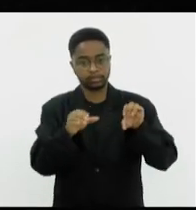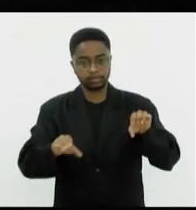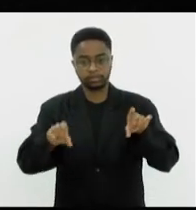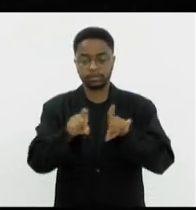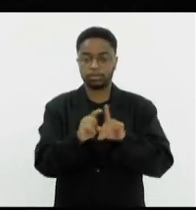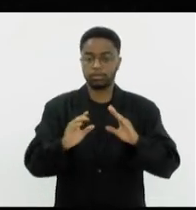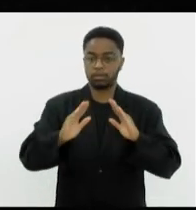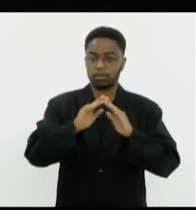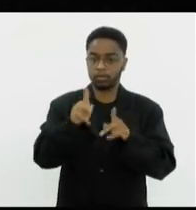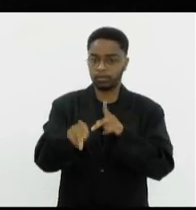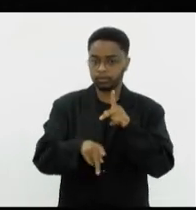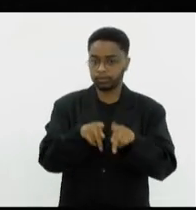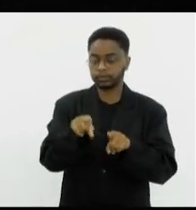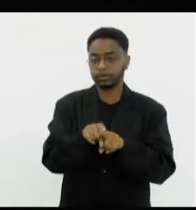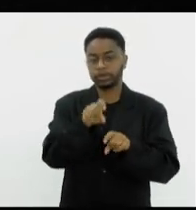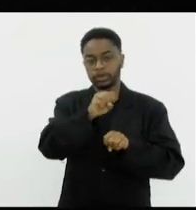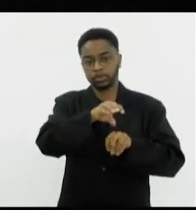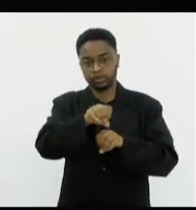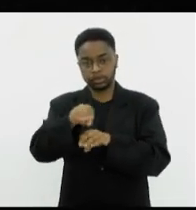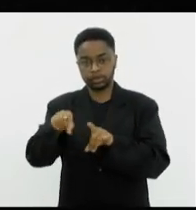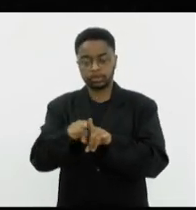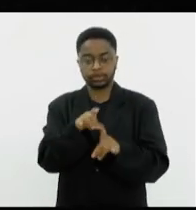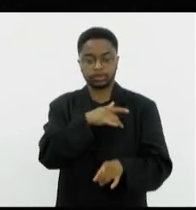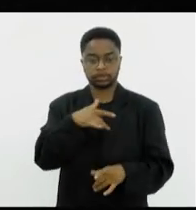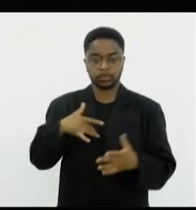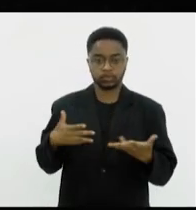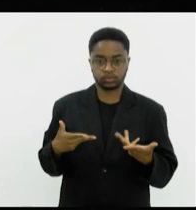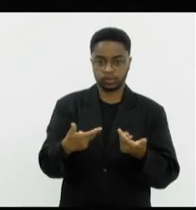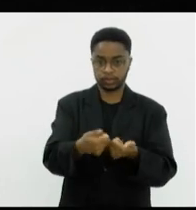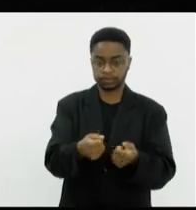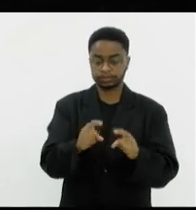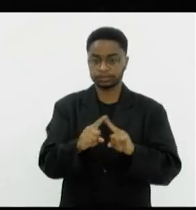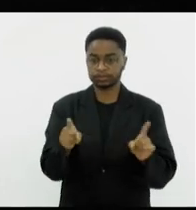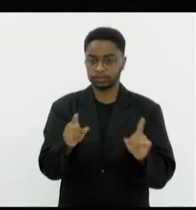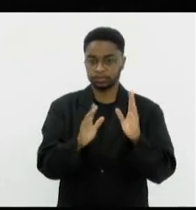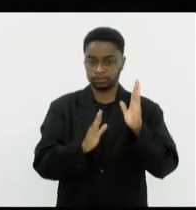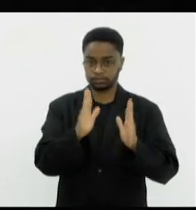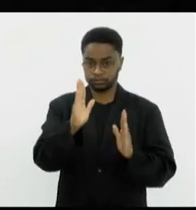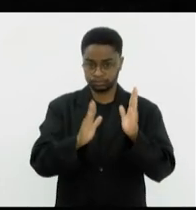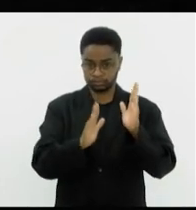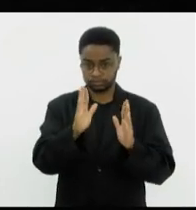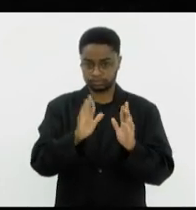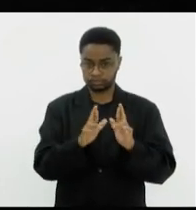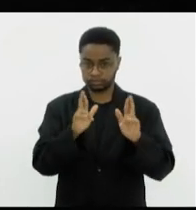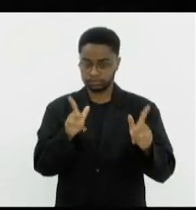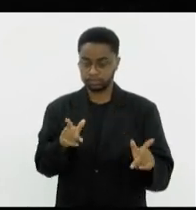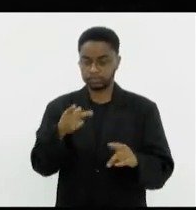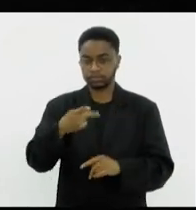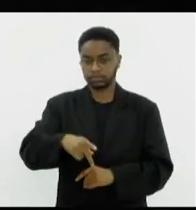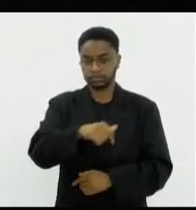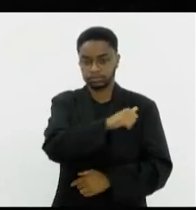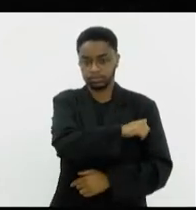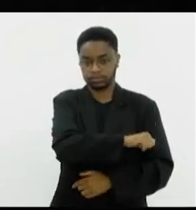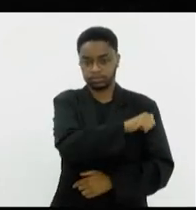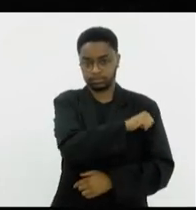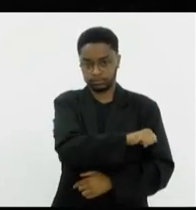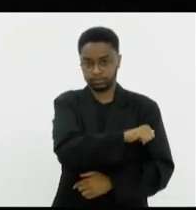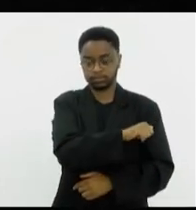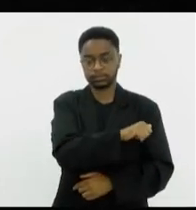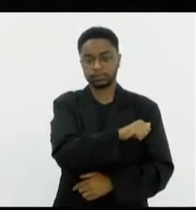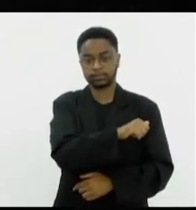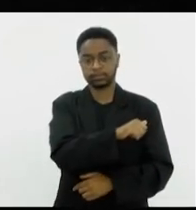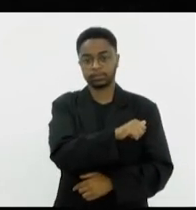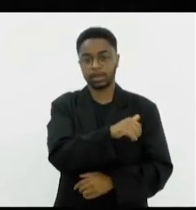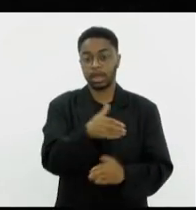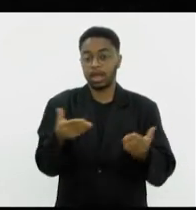por educação, por saúde pública de qualidade. E esse regime diferenciado do Estado do Rio de Janeiro, que tem